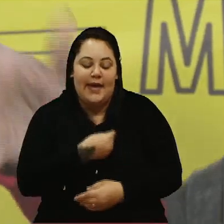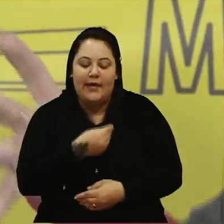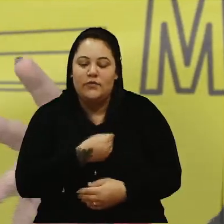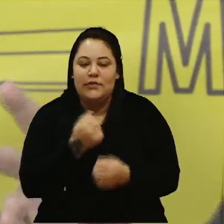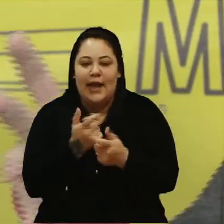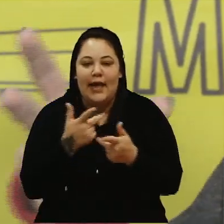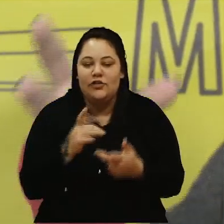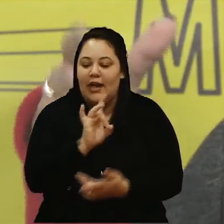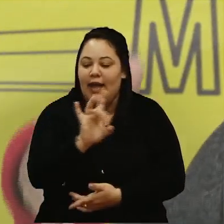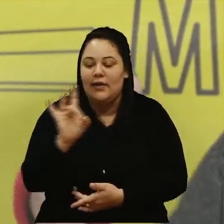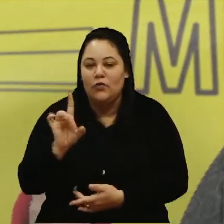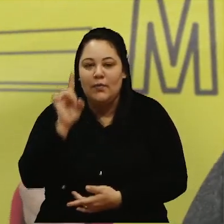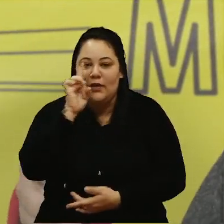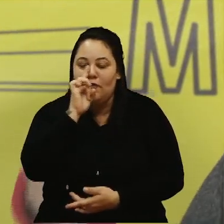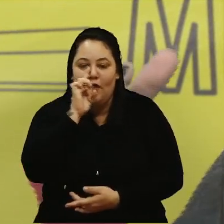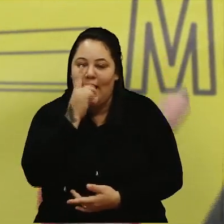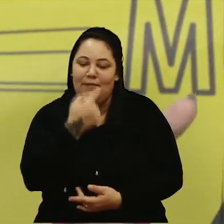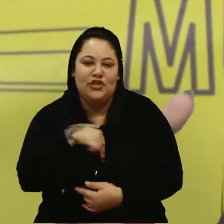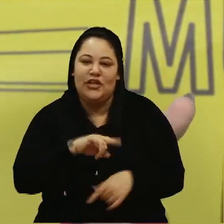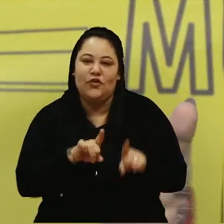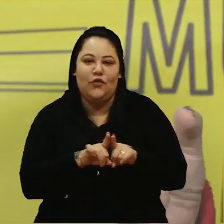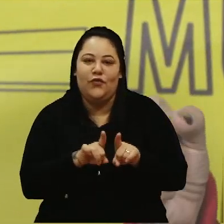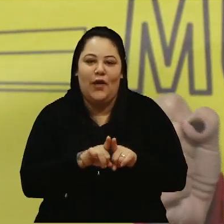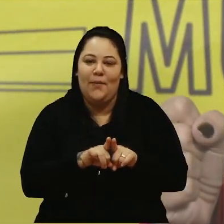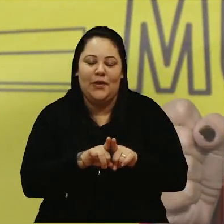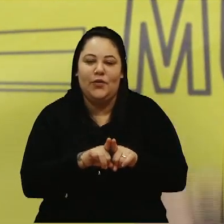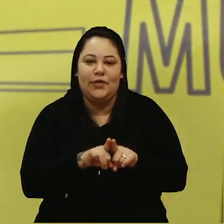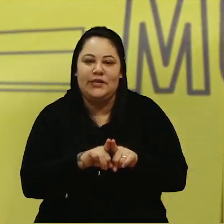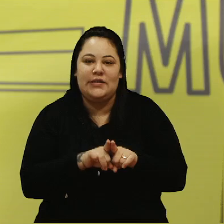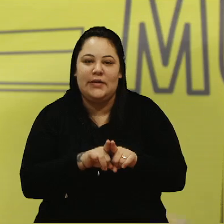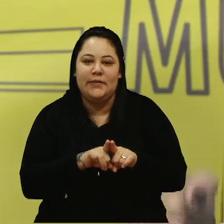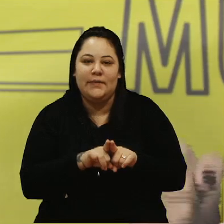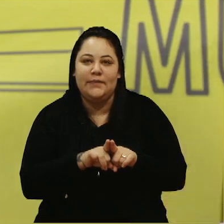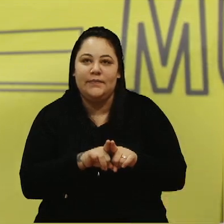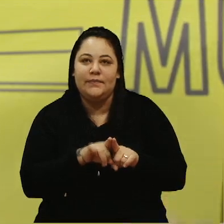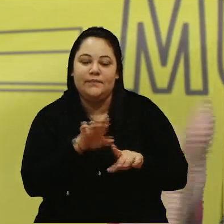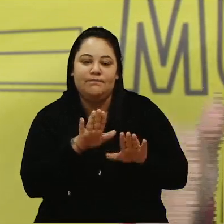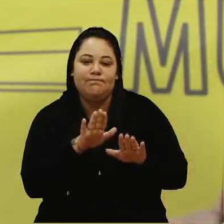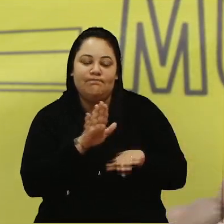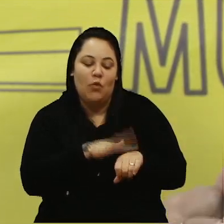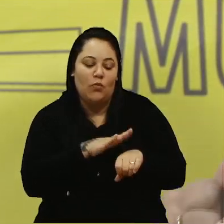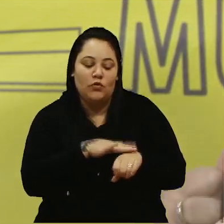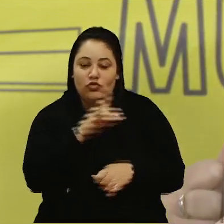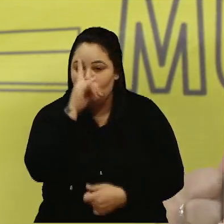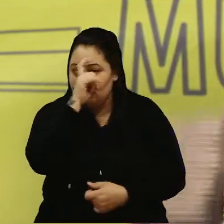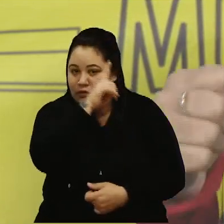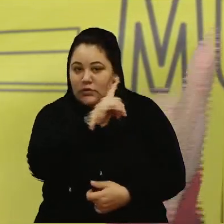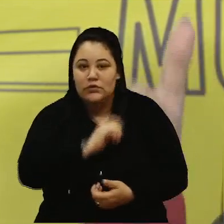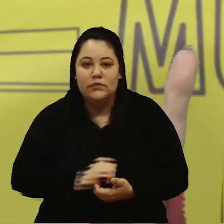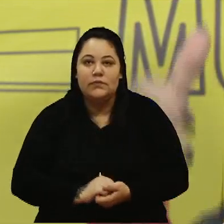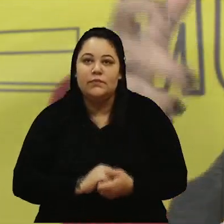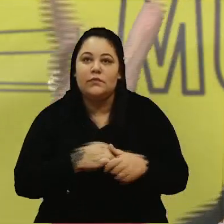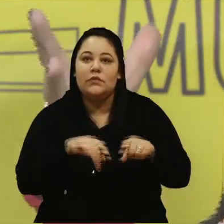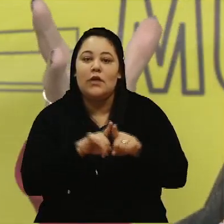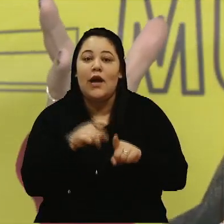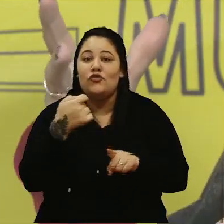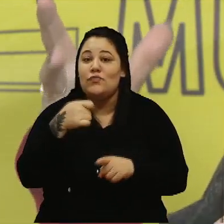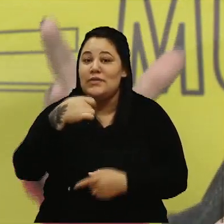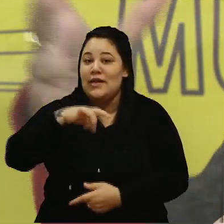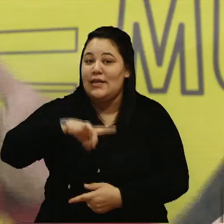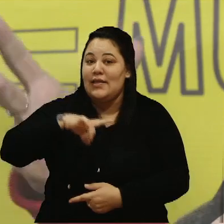faz de uma mãe. E a gente precisa, muitas vezes, em temas que são tão difíceis, tão delicados, tão duros quanto esse, precisa dar